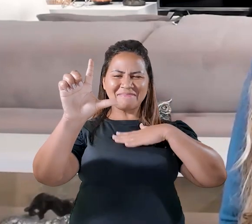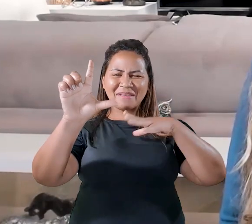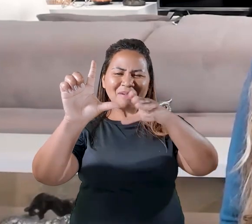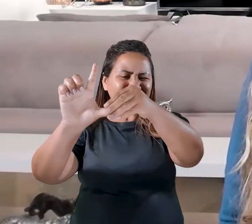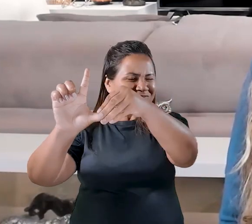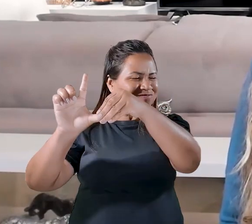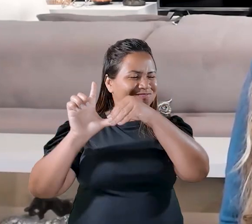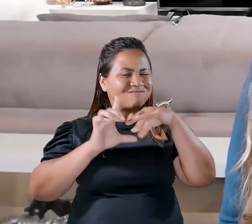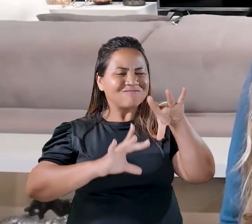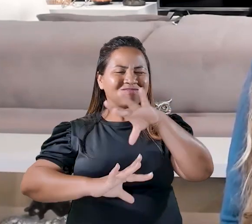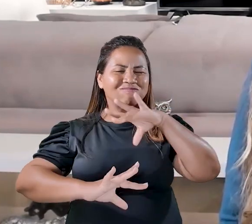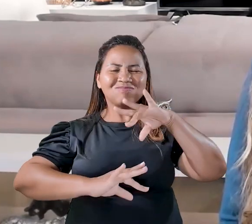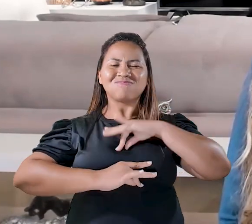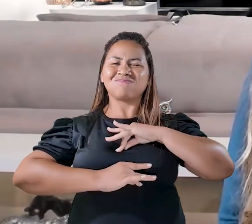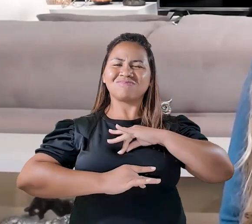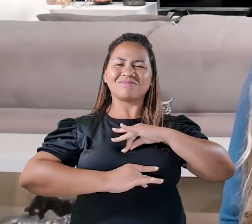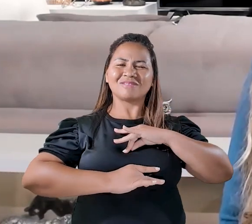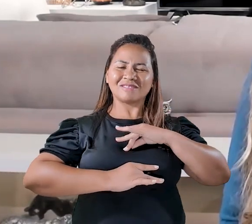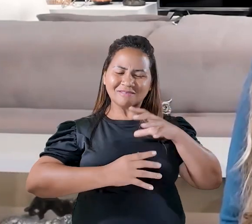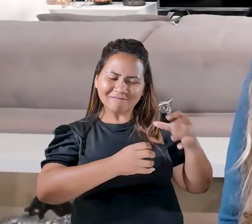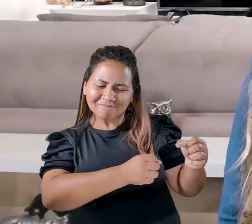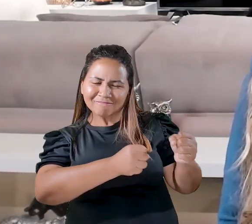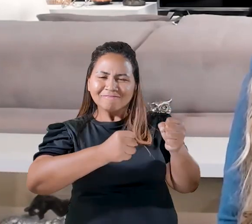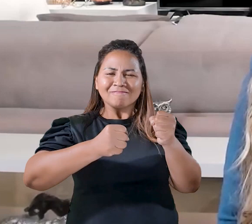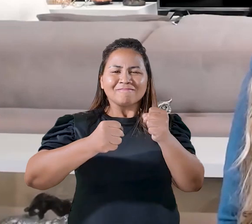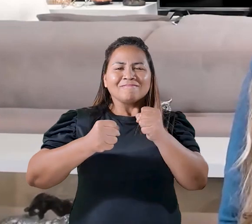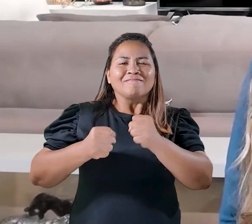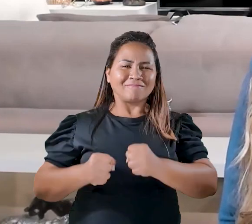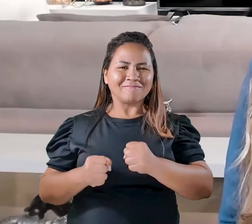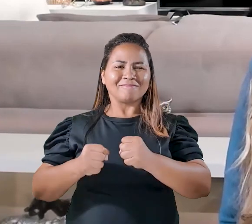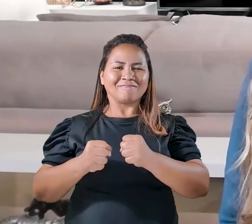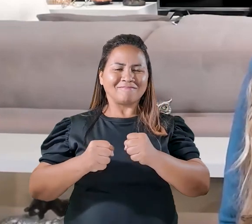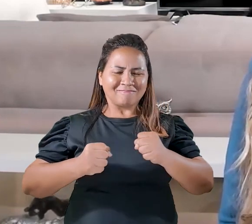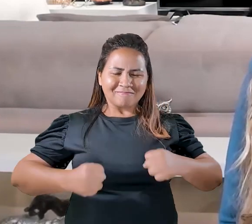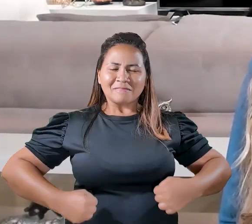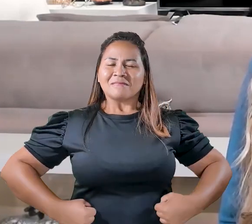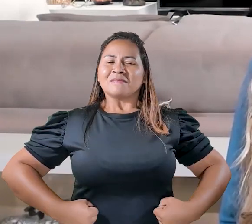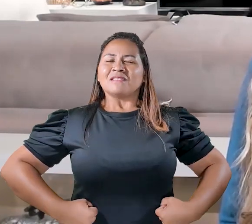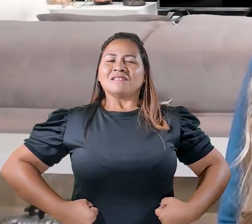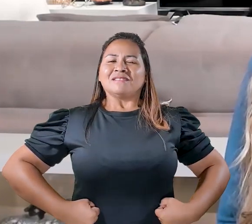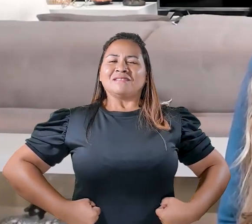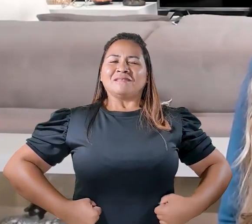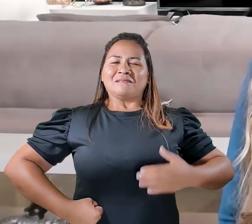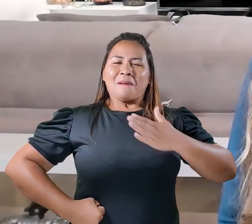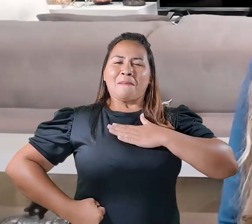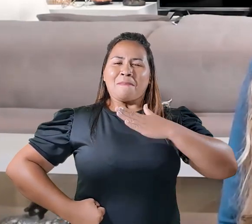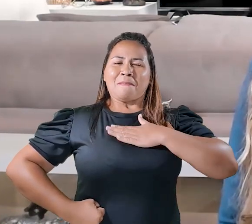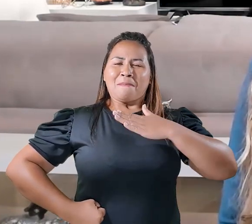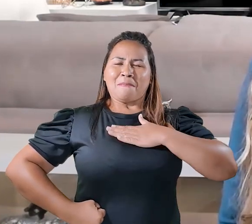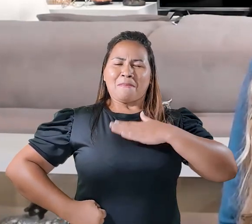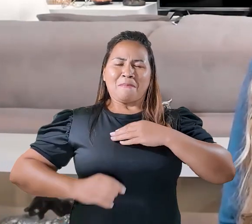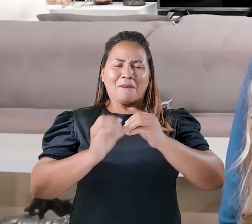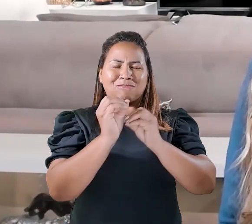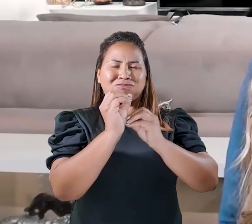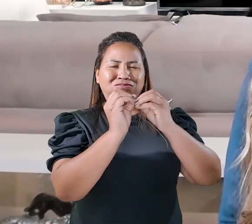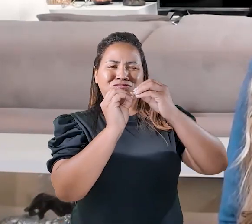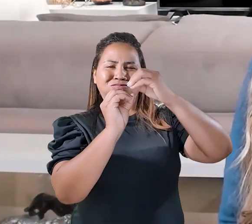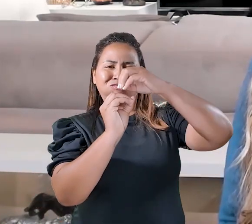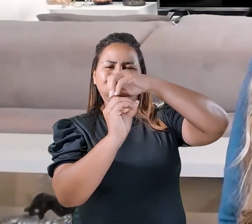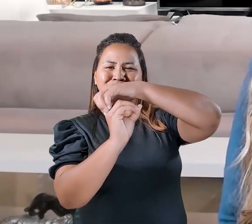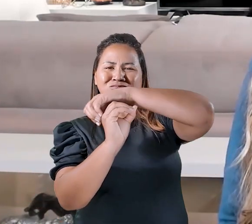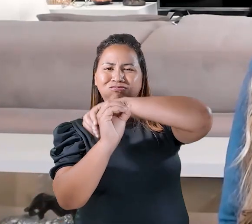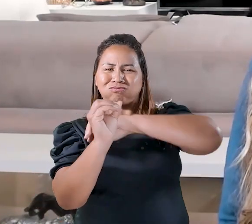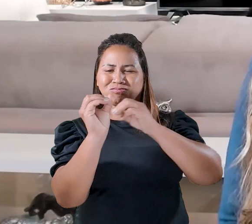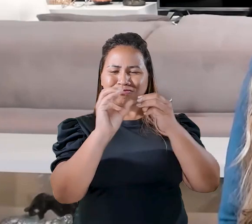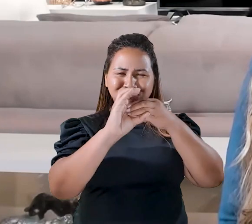Veja tudo isso te empoderando. Tudo isso reverberando nas tuas células quem você realmente é.